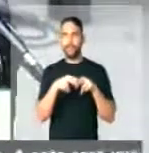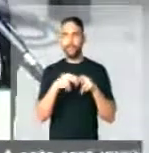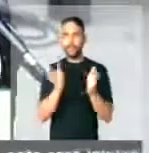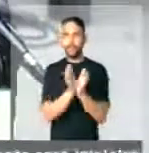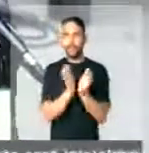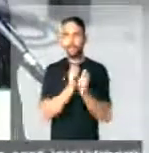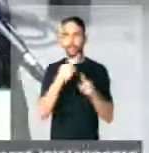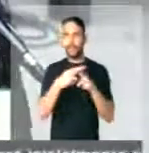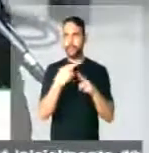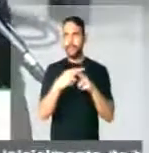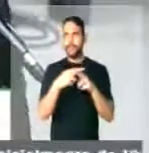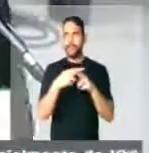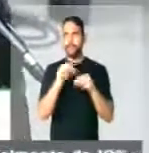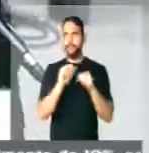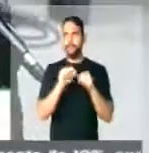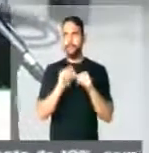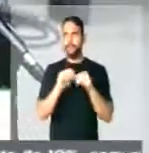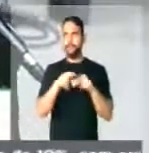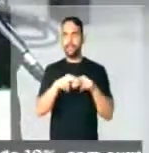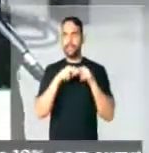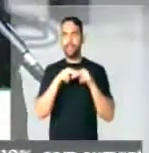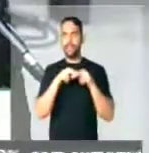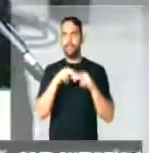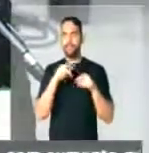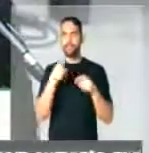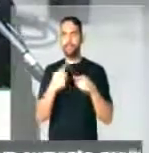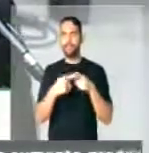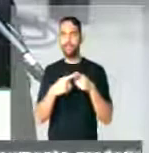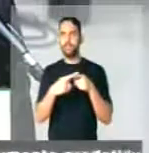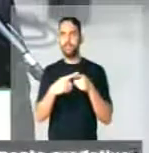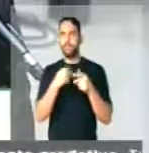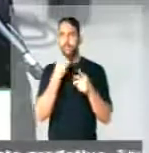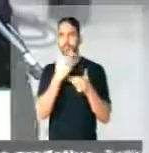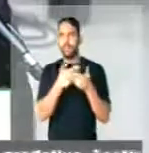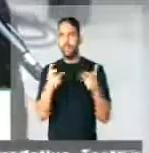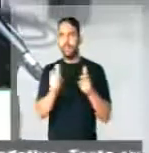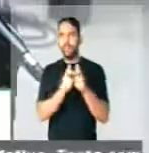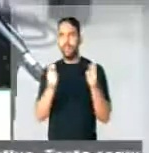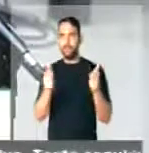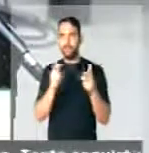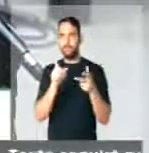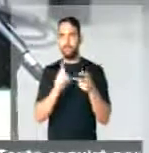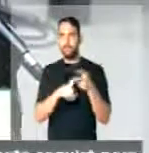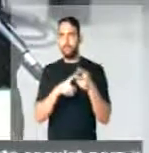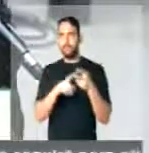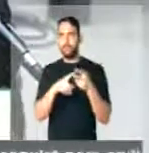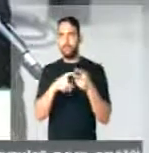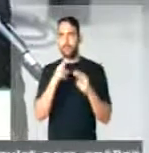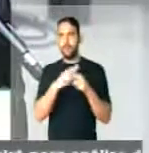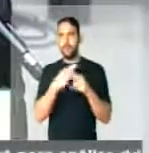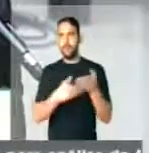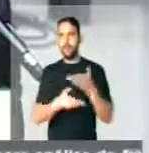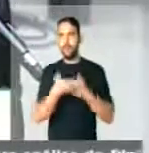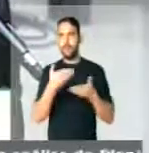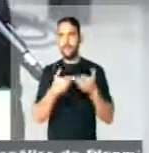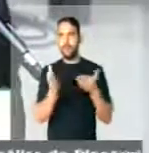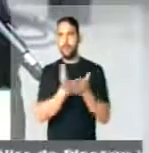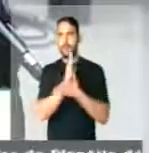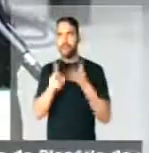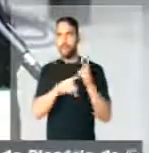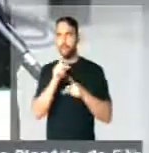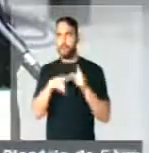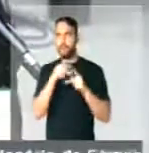Caixa Econômica. Tenho absoluta convicção que o bem maior da Caixa Econômica é financiar a